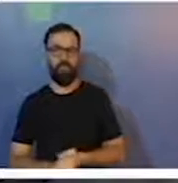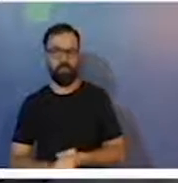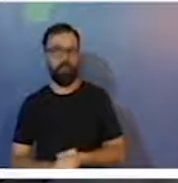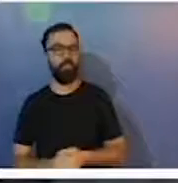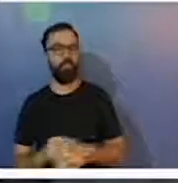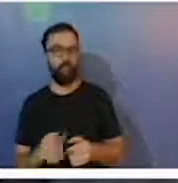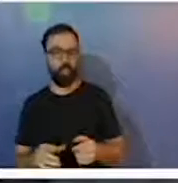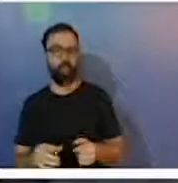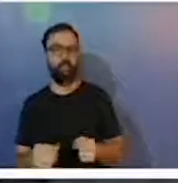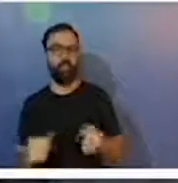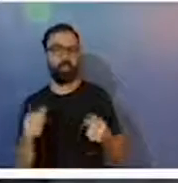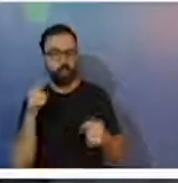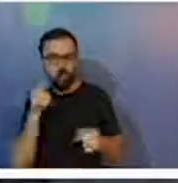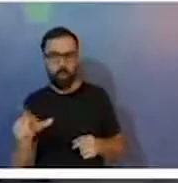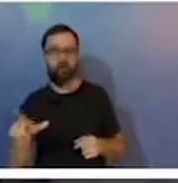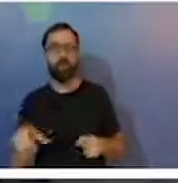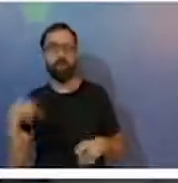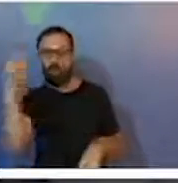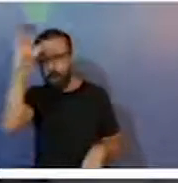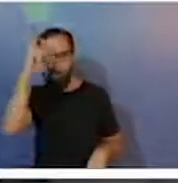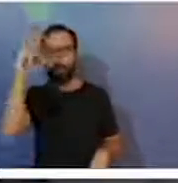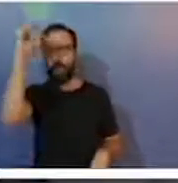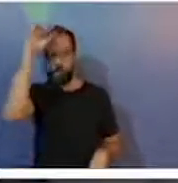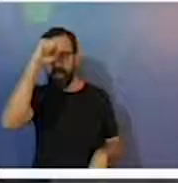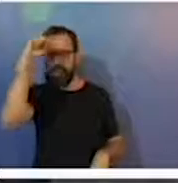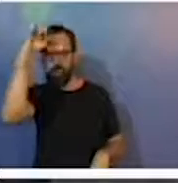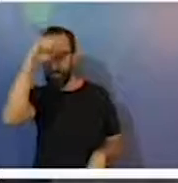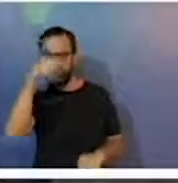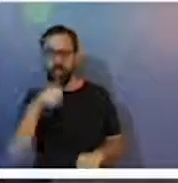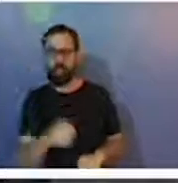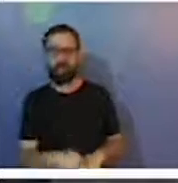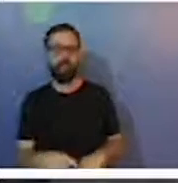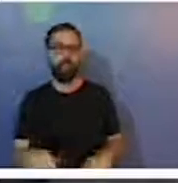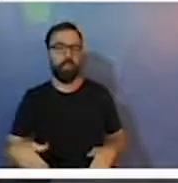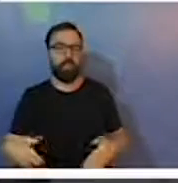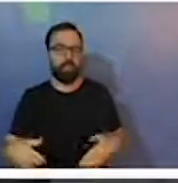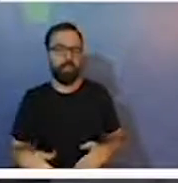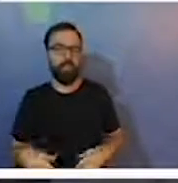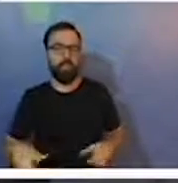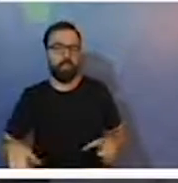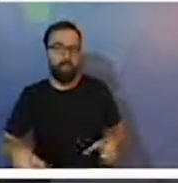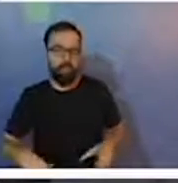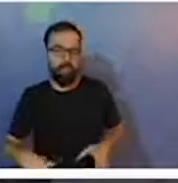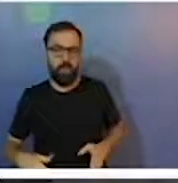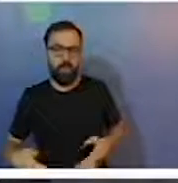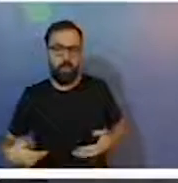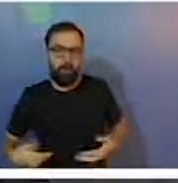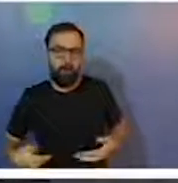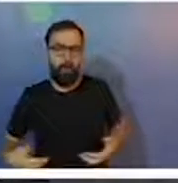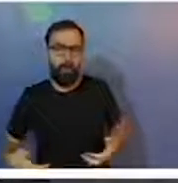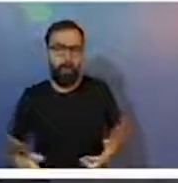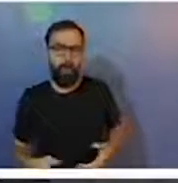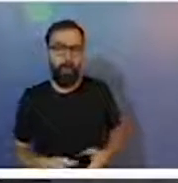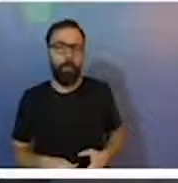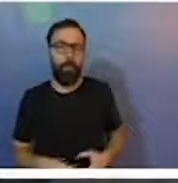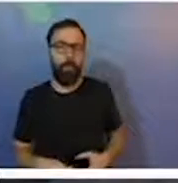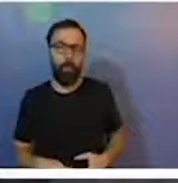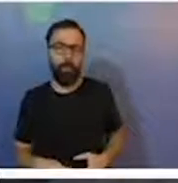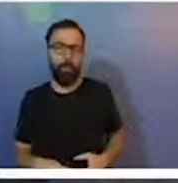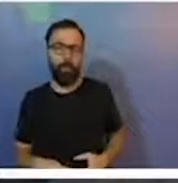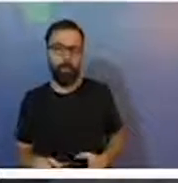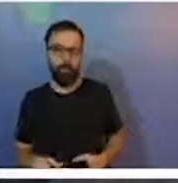tivemos ganhos Nós aprendemos com aquilo que nós sofremos Nós aprendemos a trabalhar numa outra plataforma